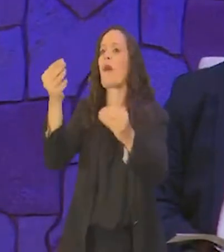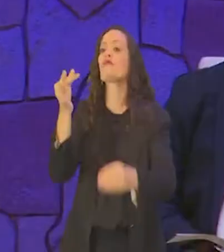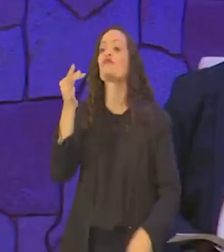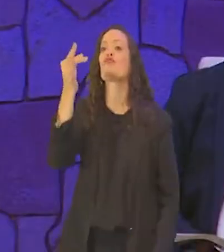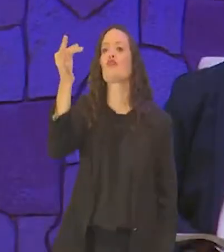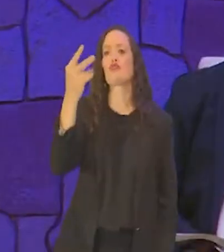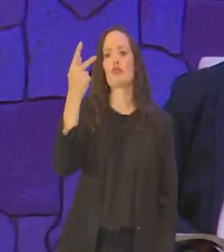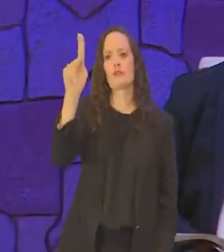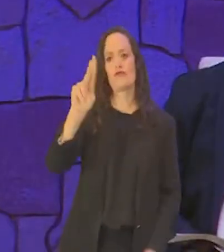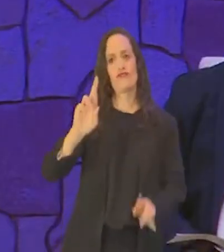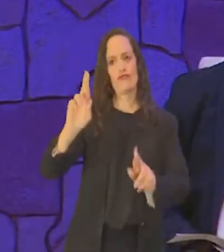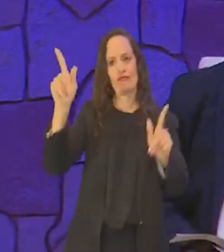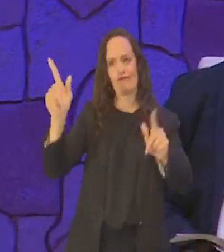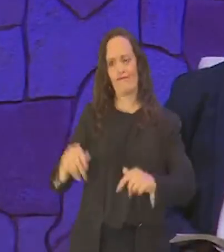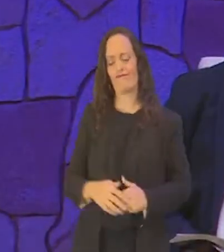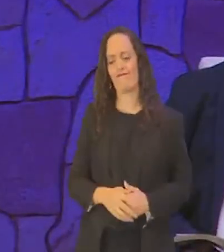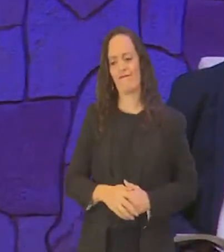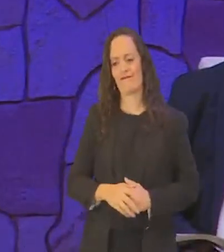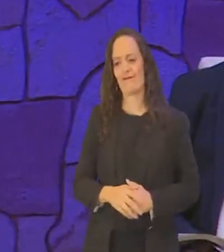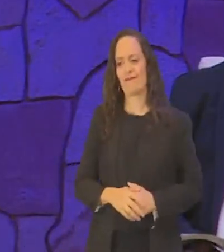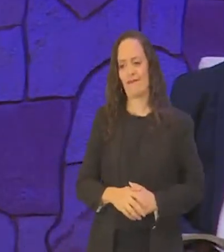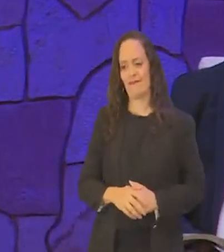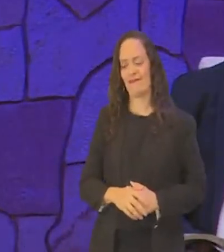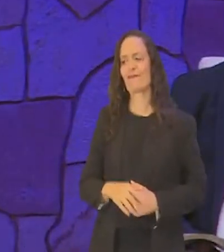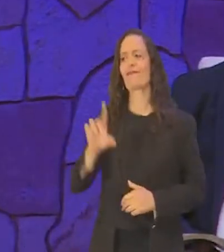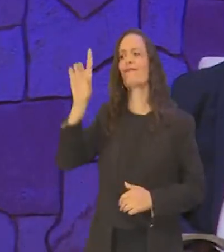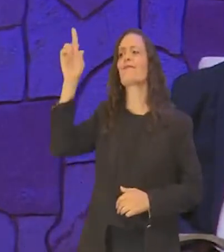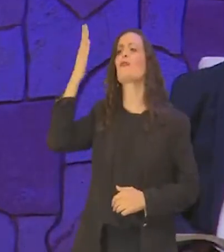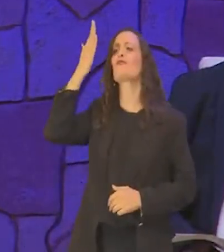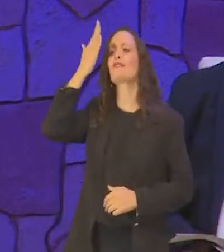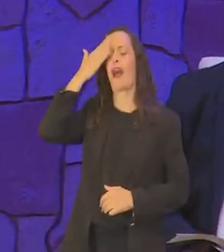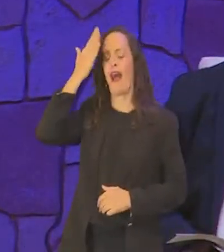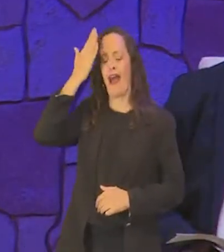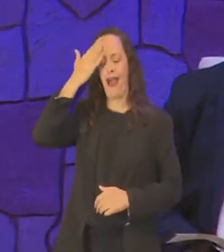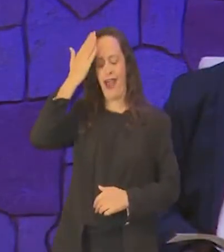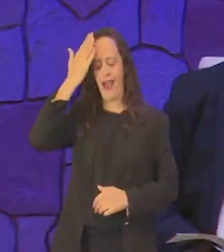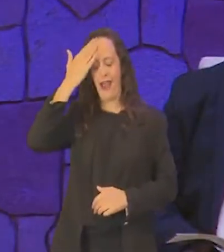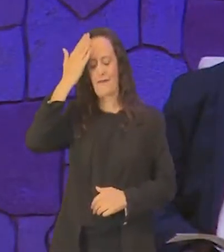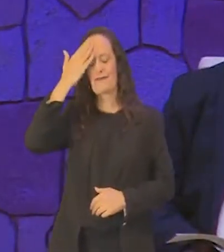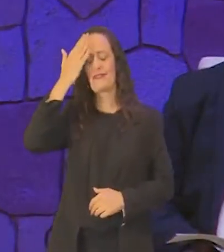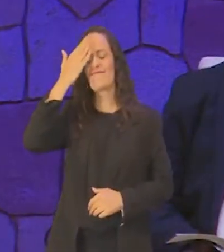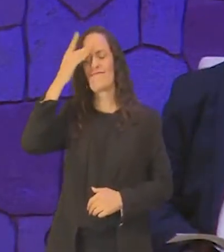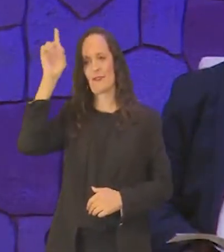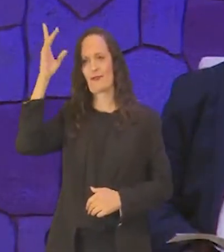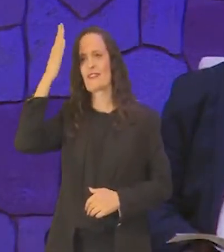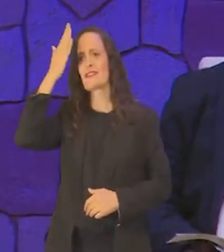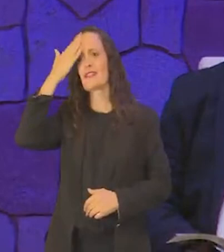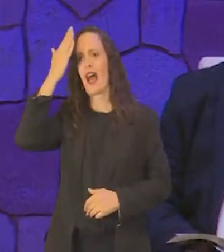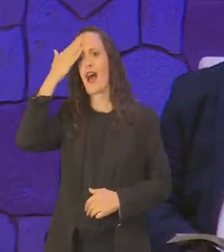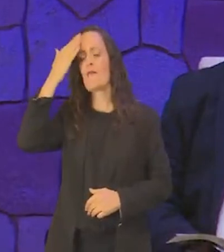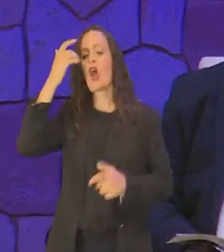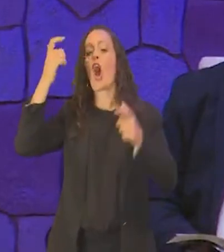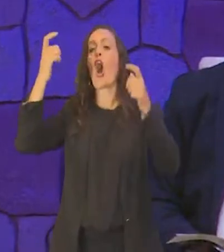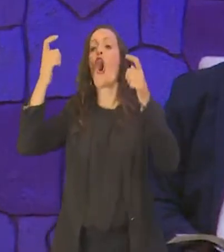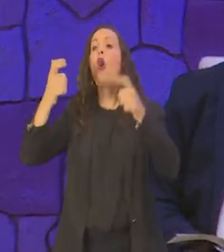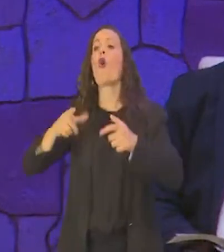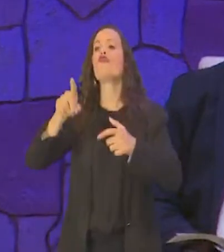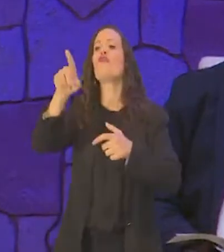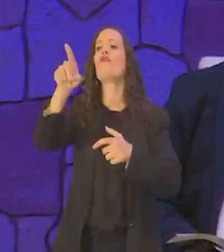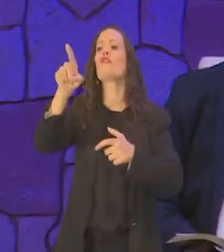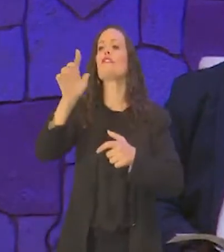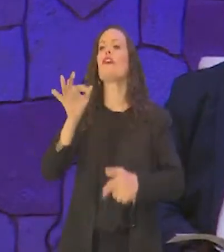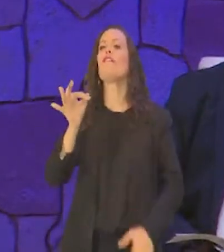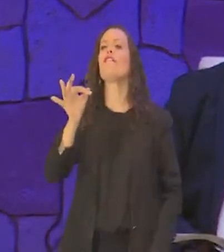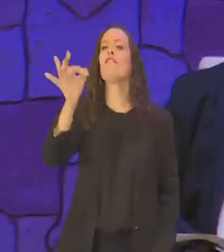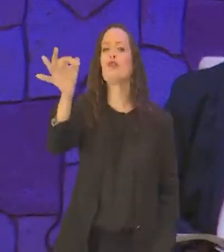que Ele espera. Ele sabe exatamente aonde você vai se assentar,